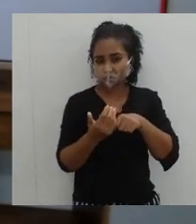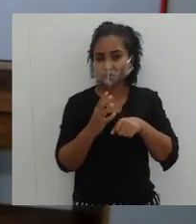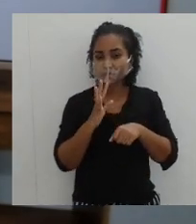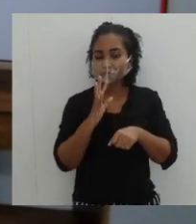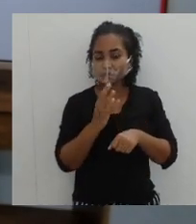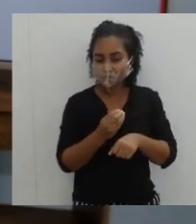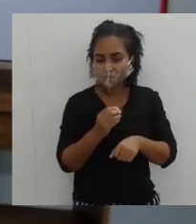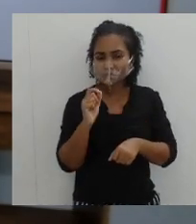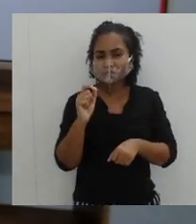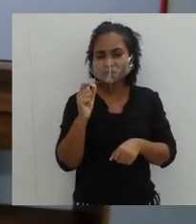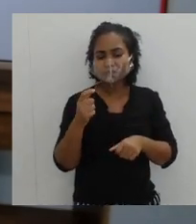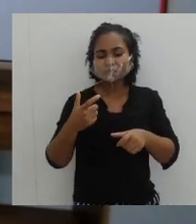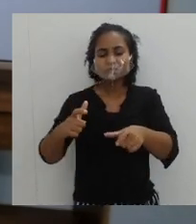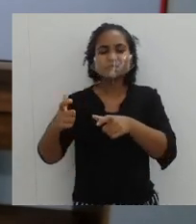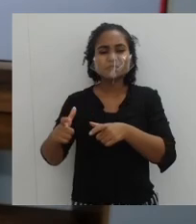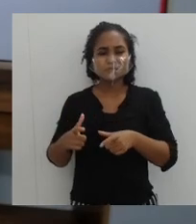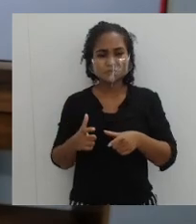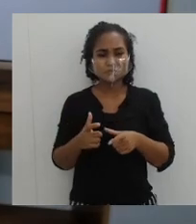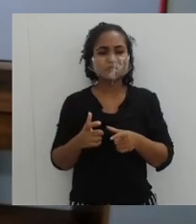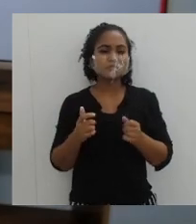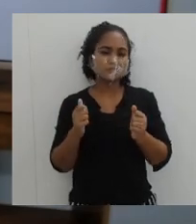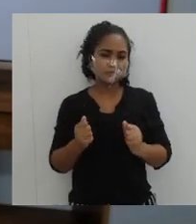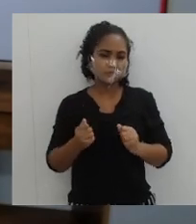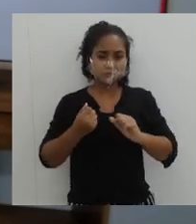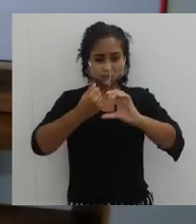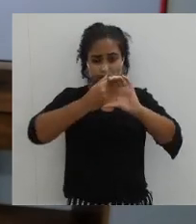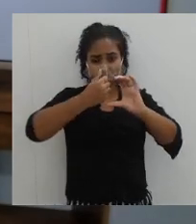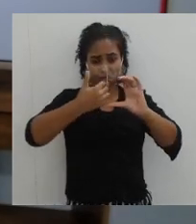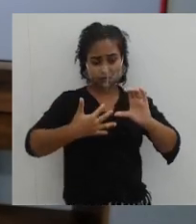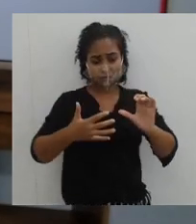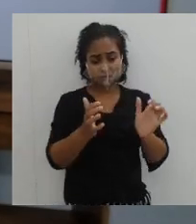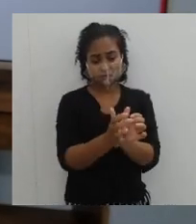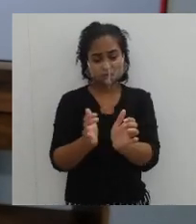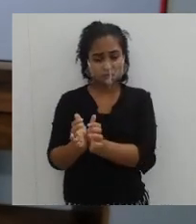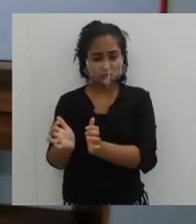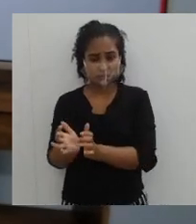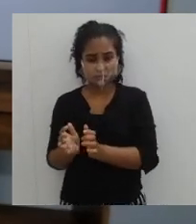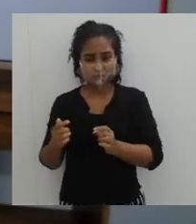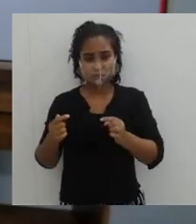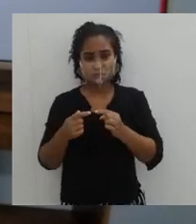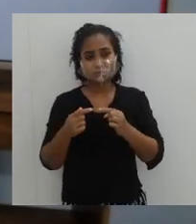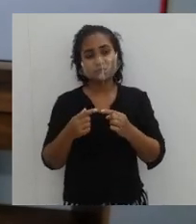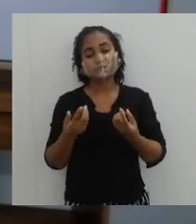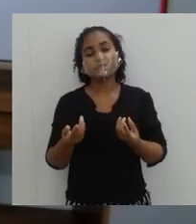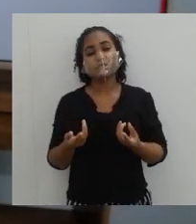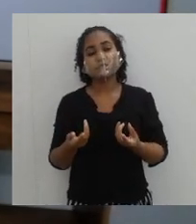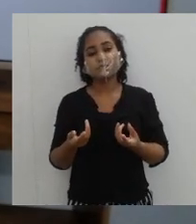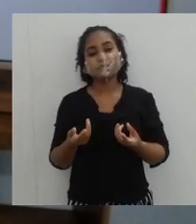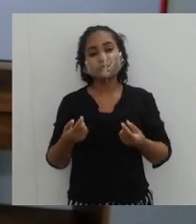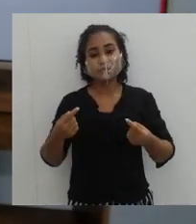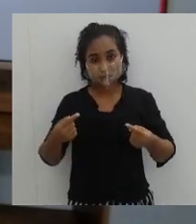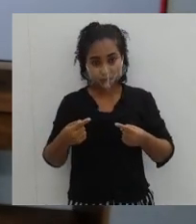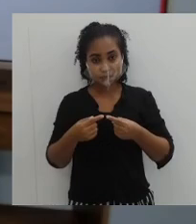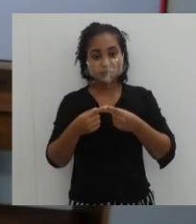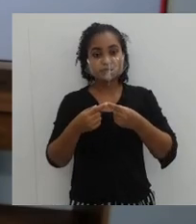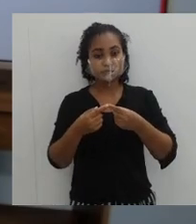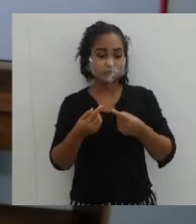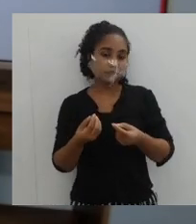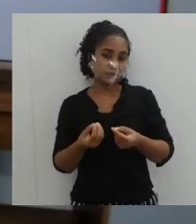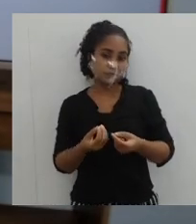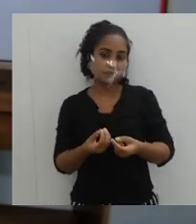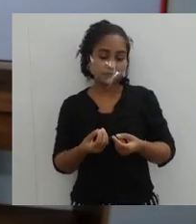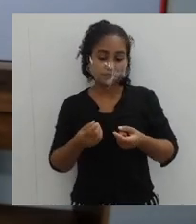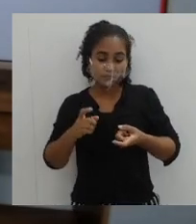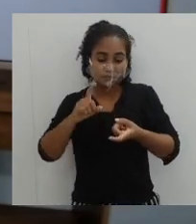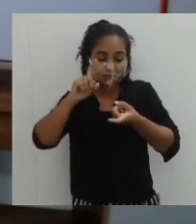os parasitas, tá? A gente classifica os parasitas de acordo com a associação que ele faz com o